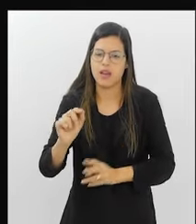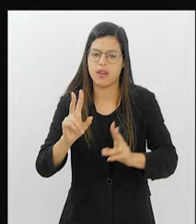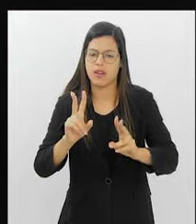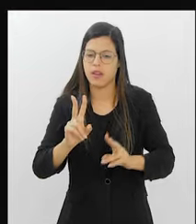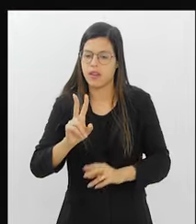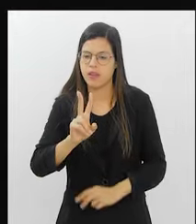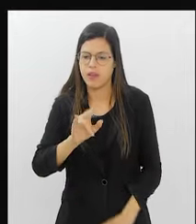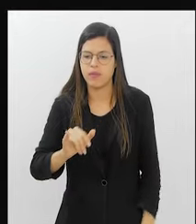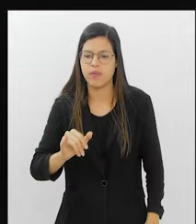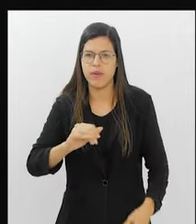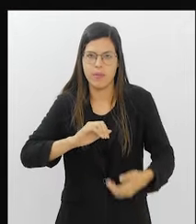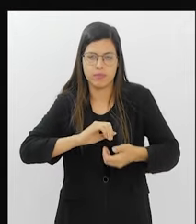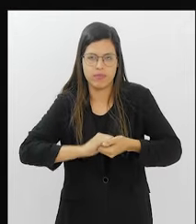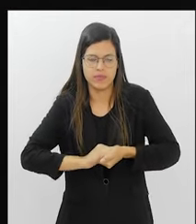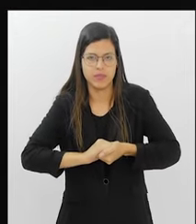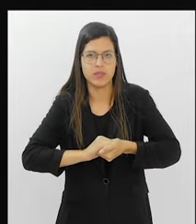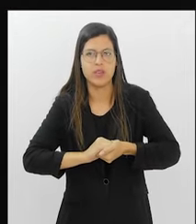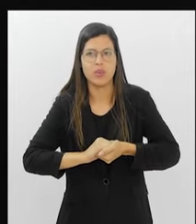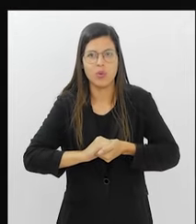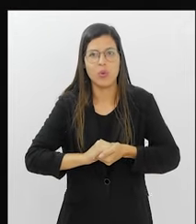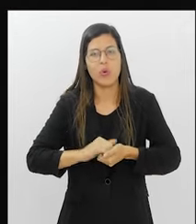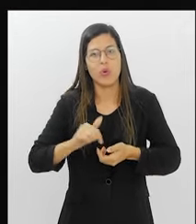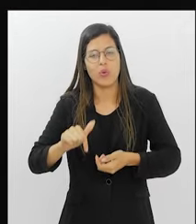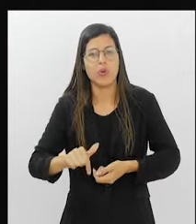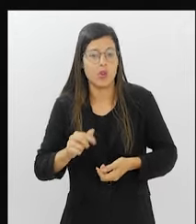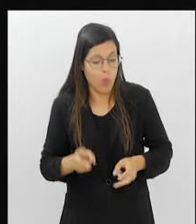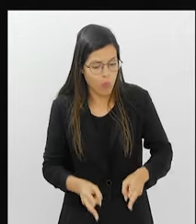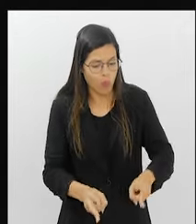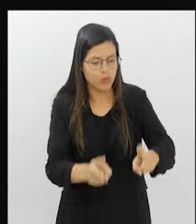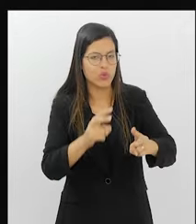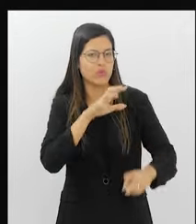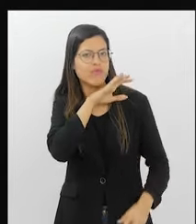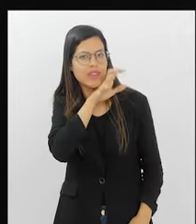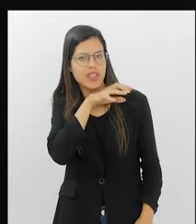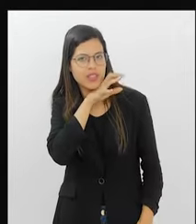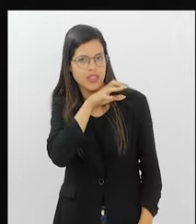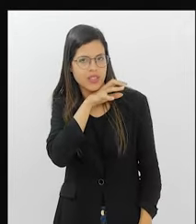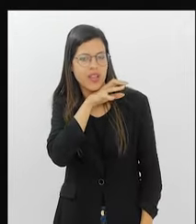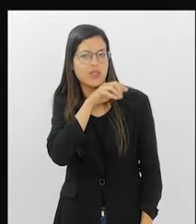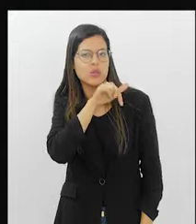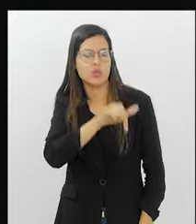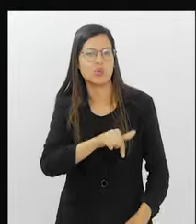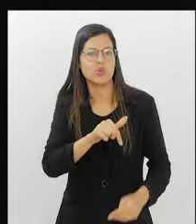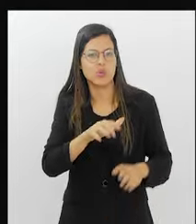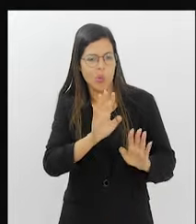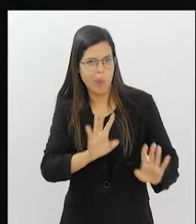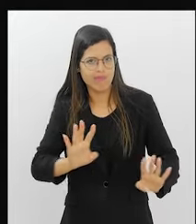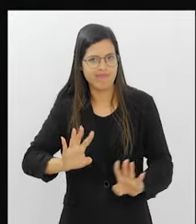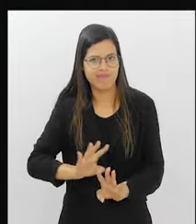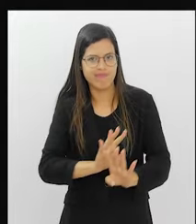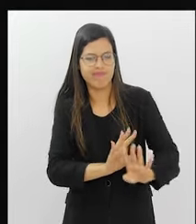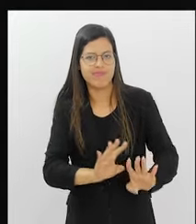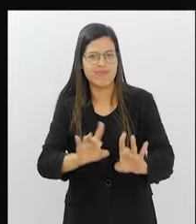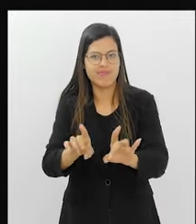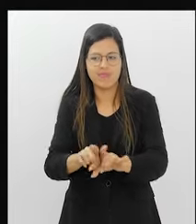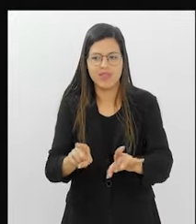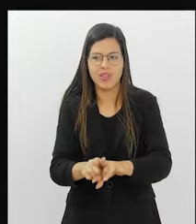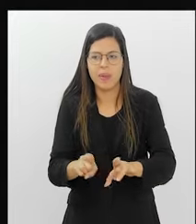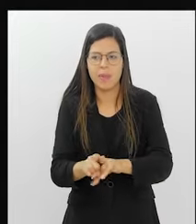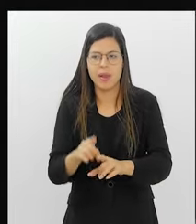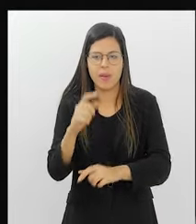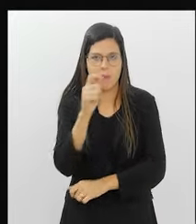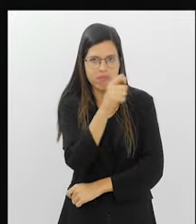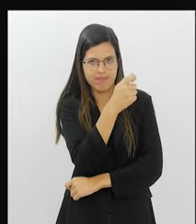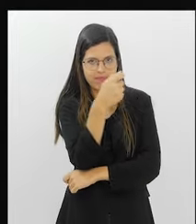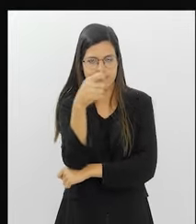ele sai da escola vai vai pra Virador e passa o bastão para mim e eu continuo na Estácio com a comissão de frente e os casais de